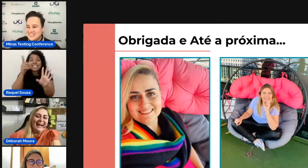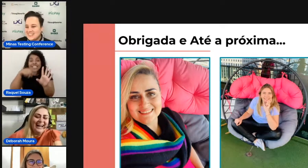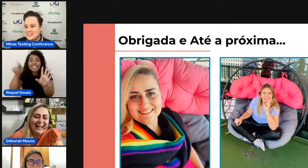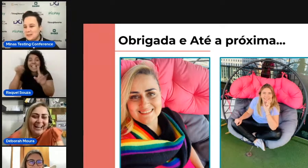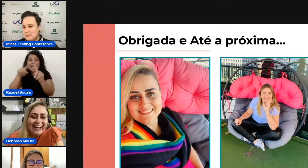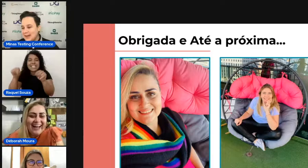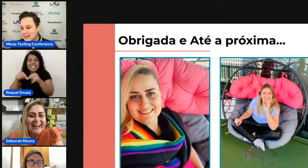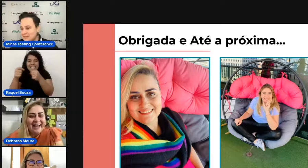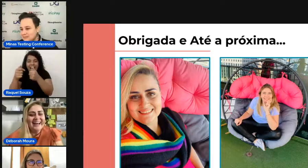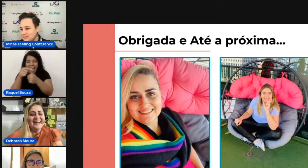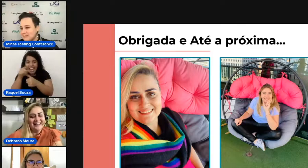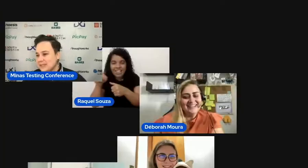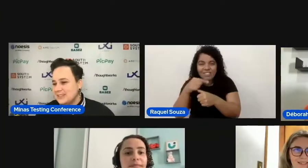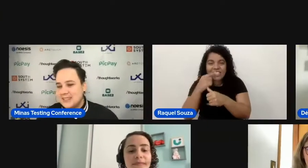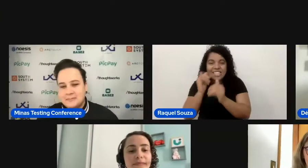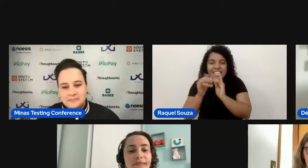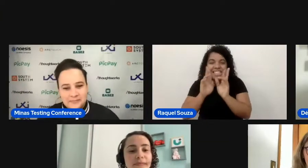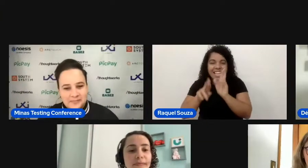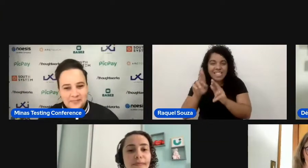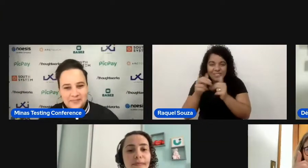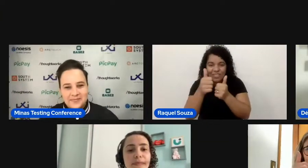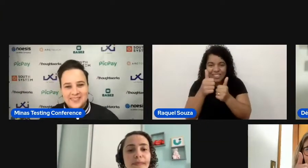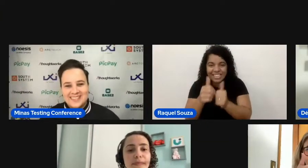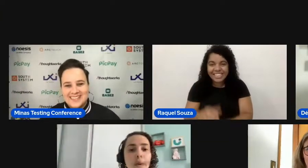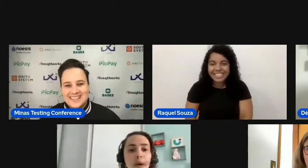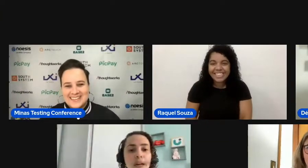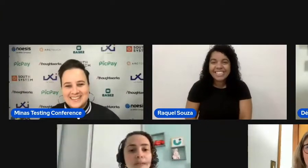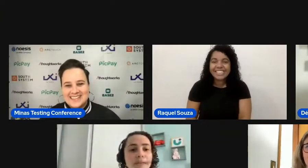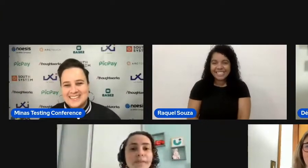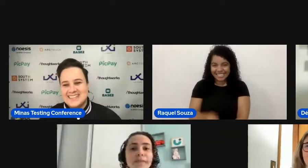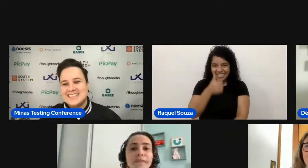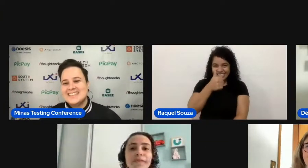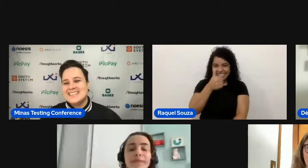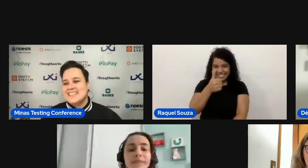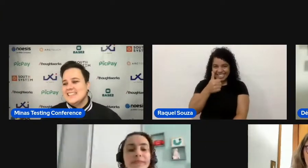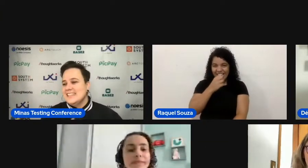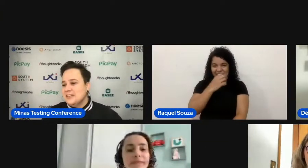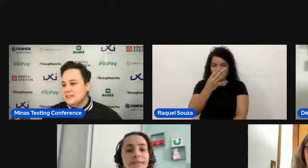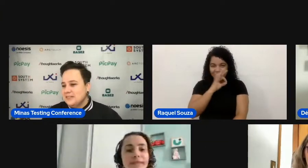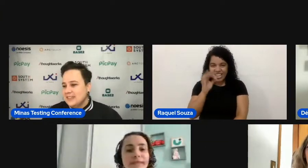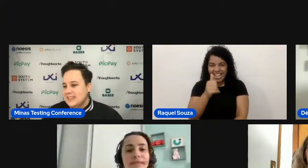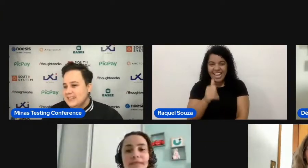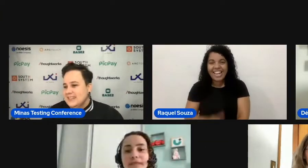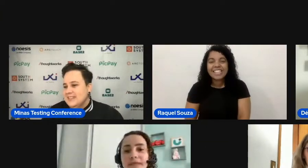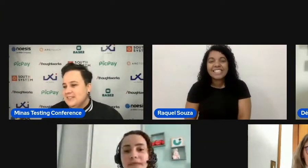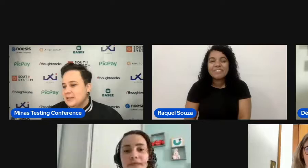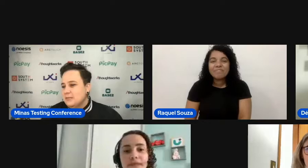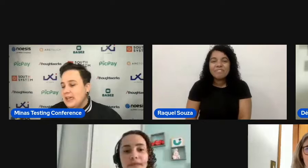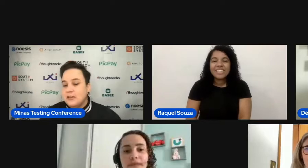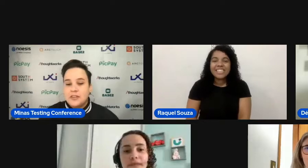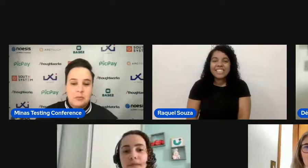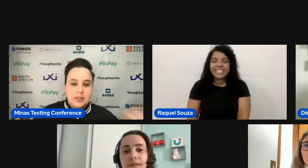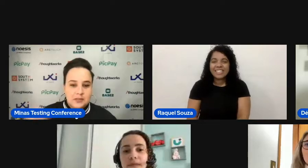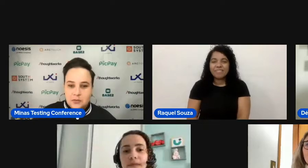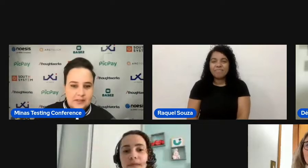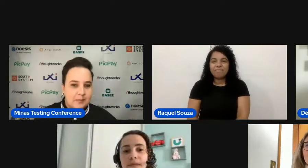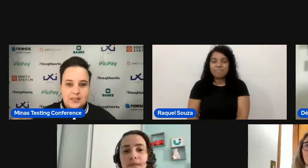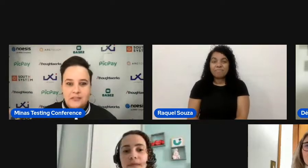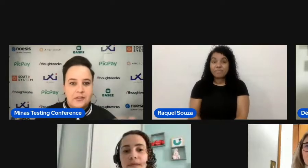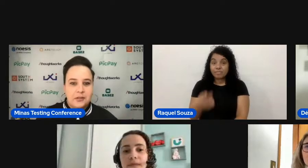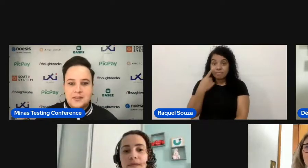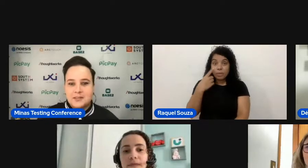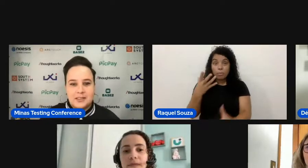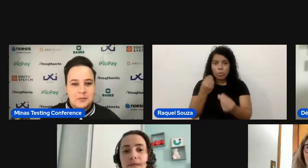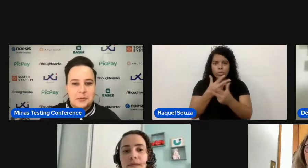salinha, se vocês toparem. Pode ser? Bora! Beleza, por mim pode Então, ser. vamos lá. Eu vi que muitas coisas também